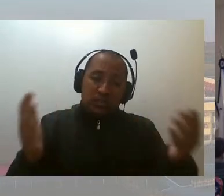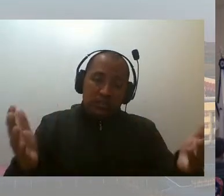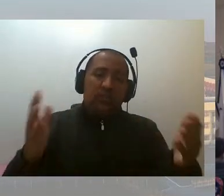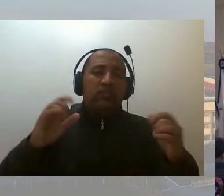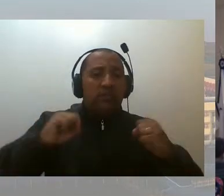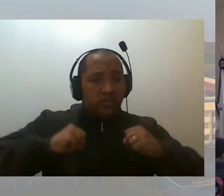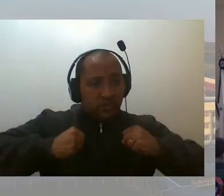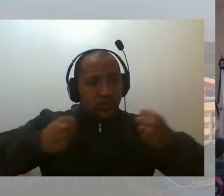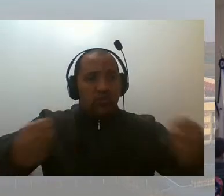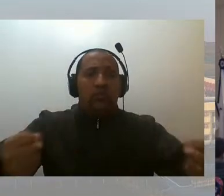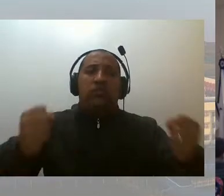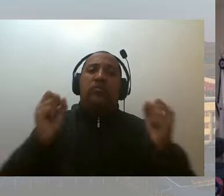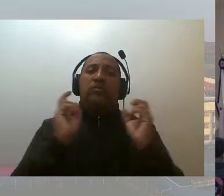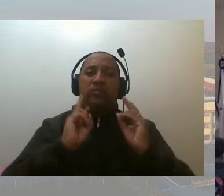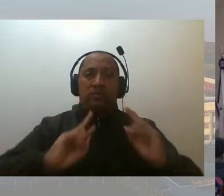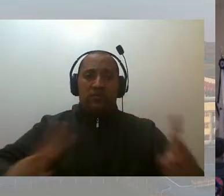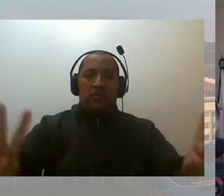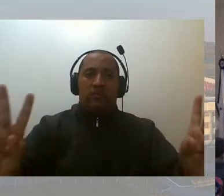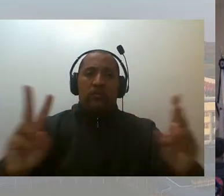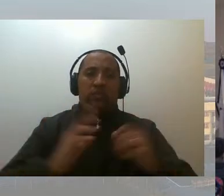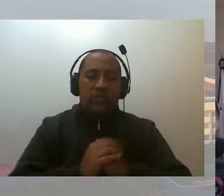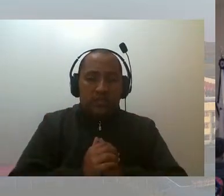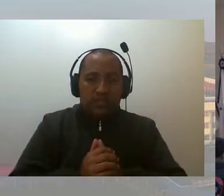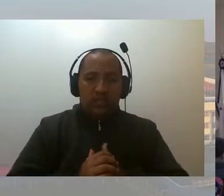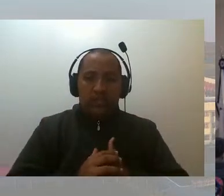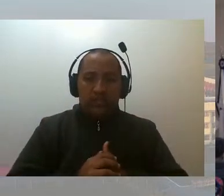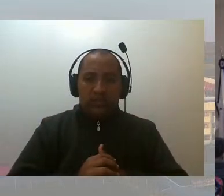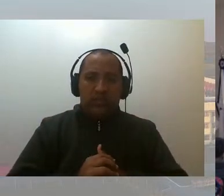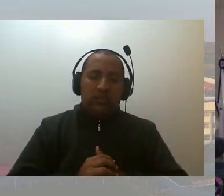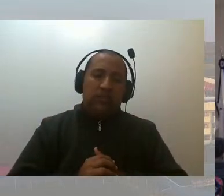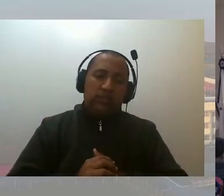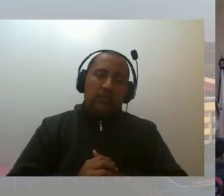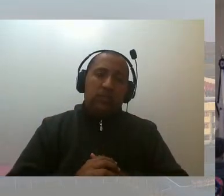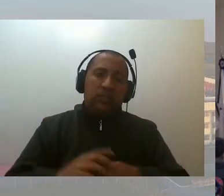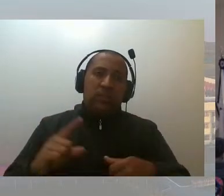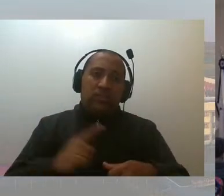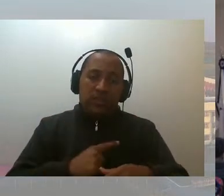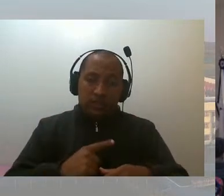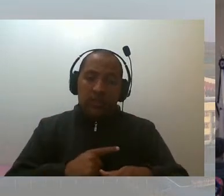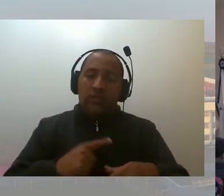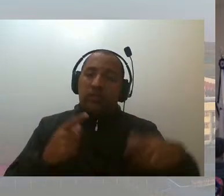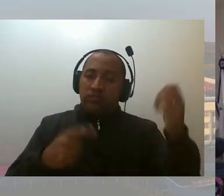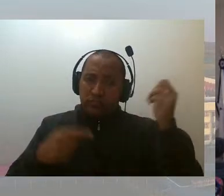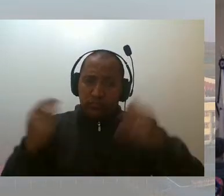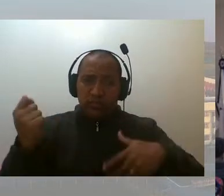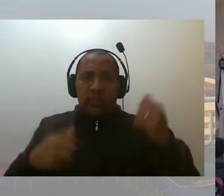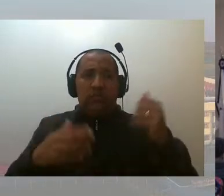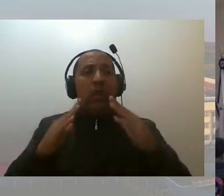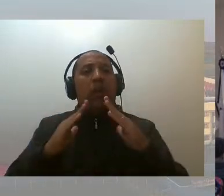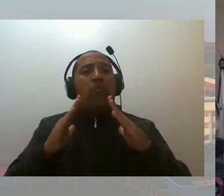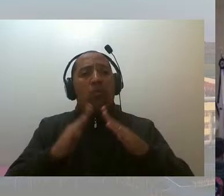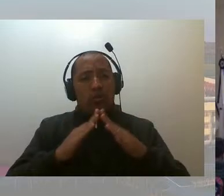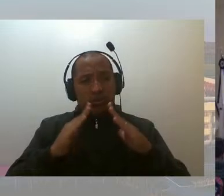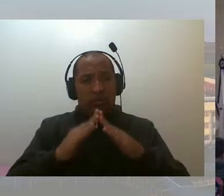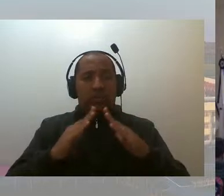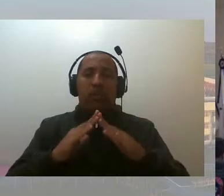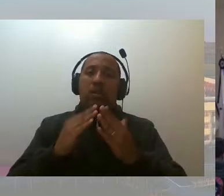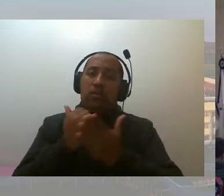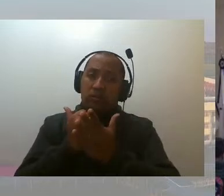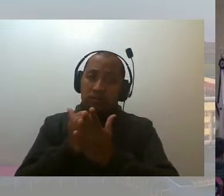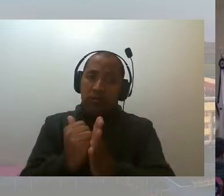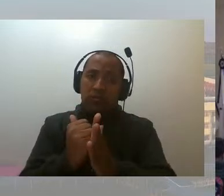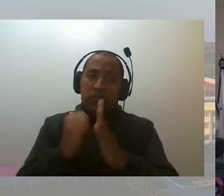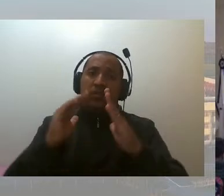esforço sempre é garantir a moradia, né, auxílio-moradia,